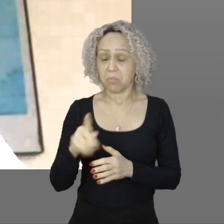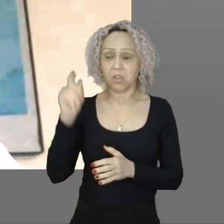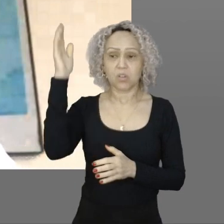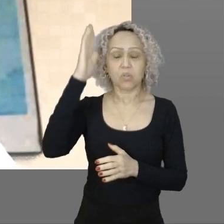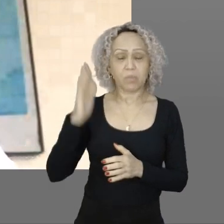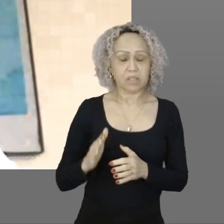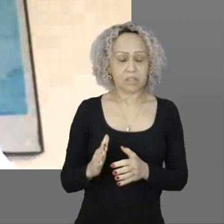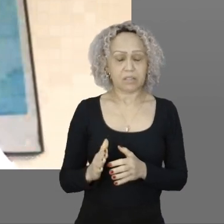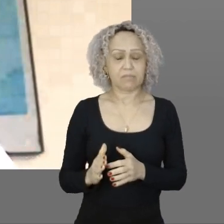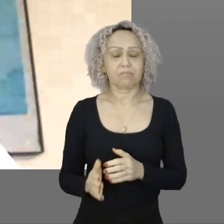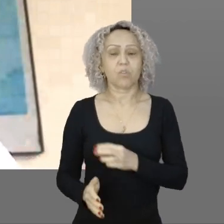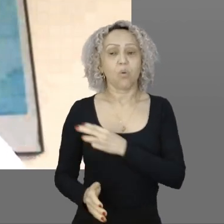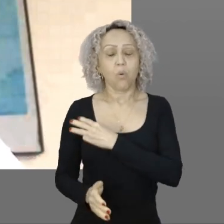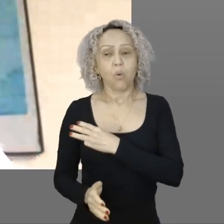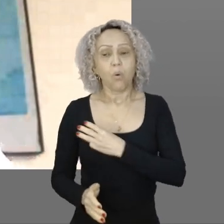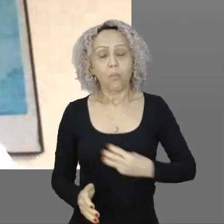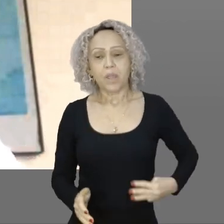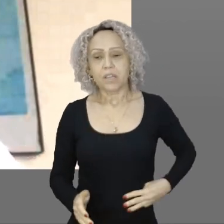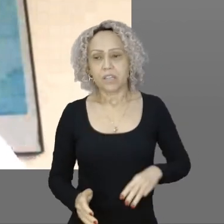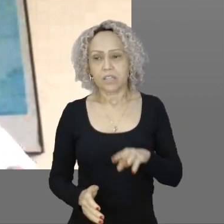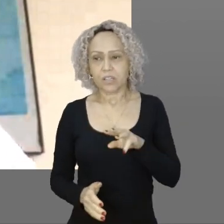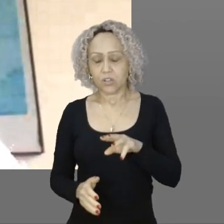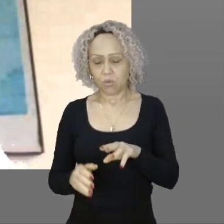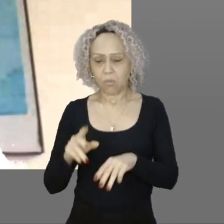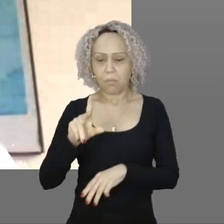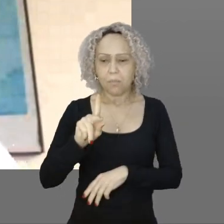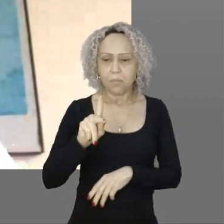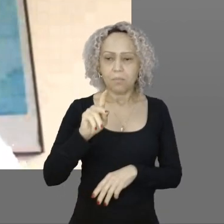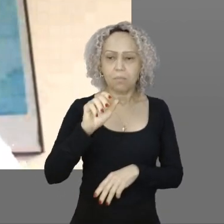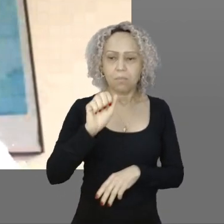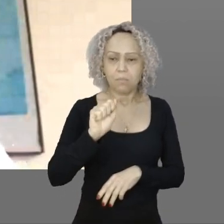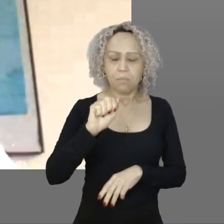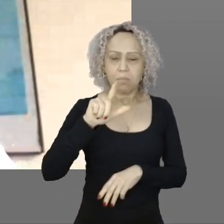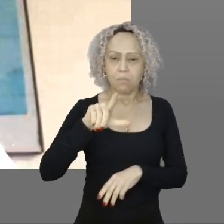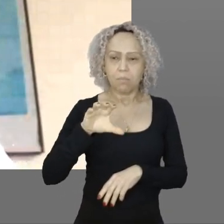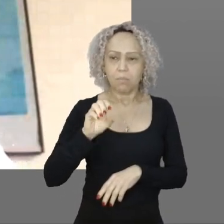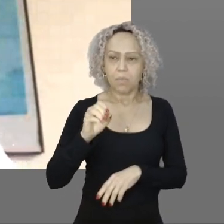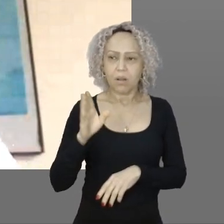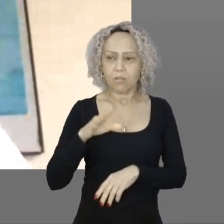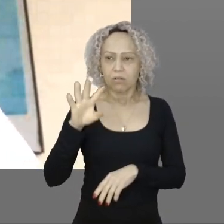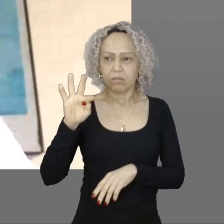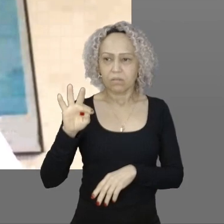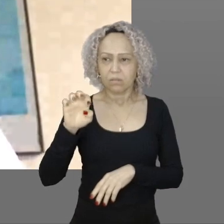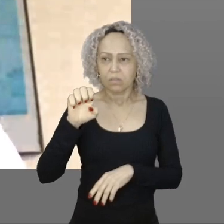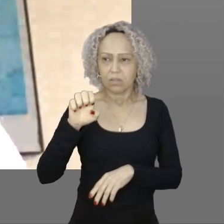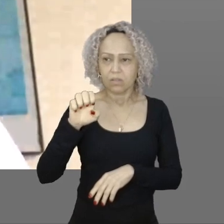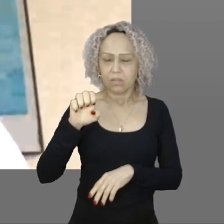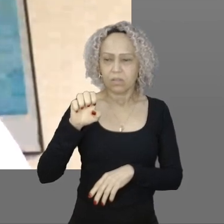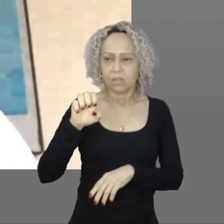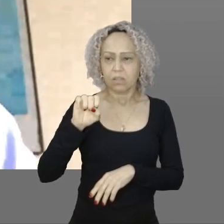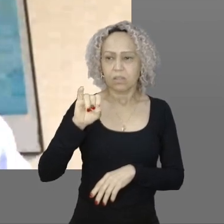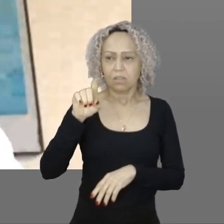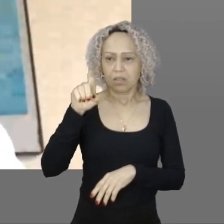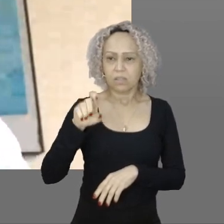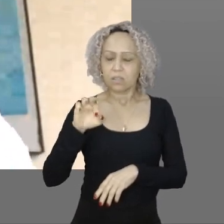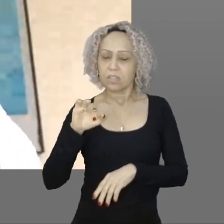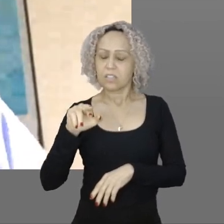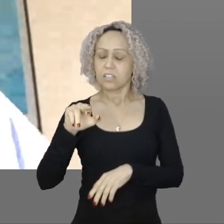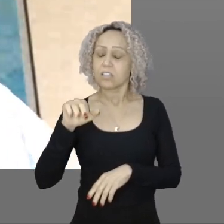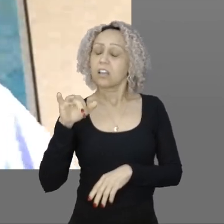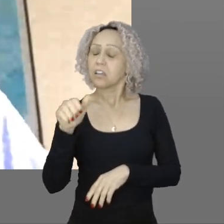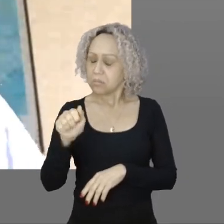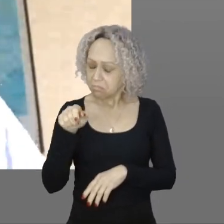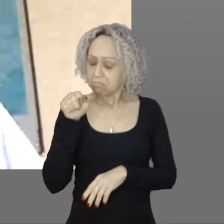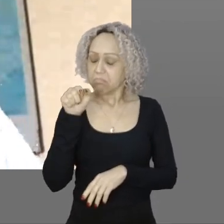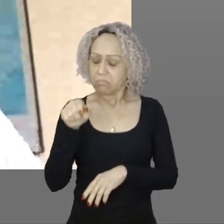programas de recuperação de tudo aquilo que havia sido abandonado em relação à agricultura familiar. Aliás, na agricultura familiar a coisa era tão grave que o